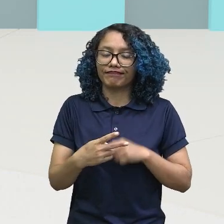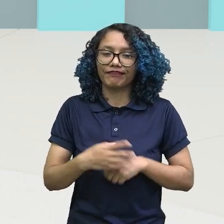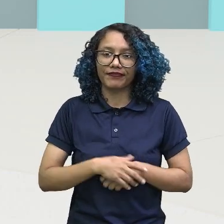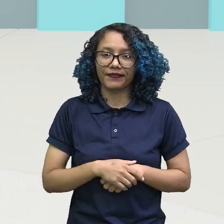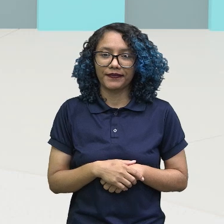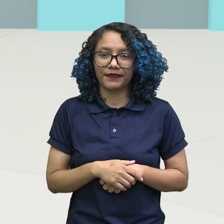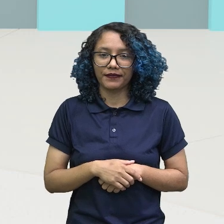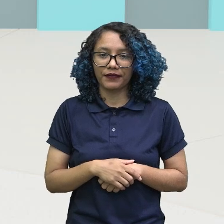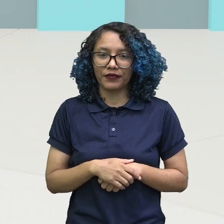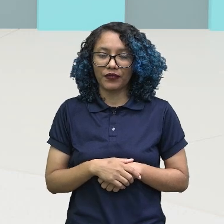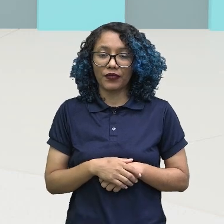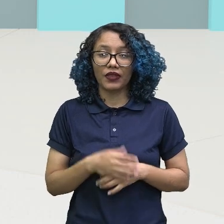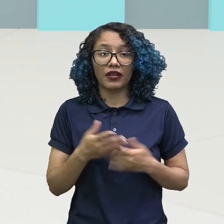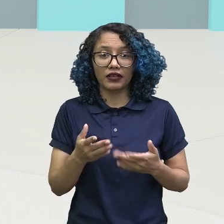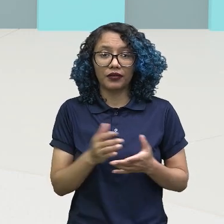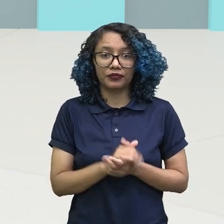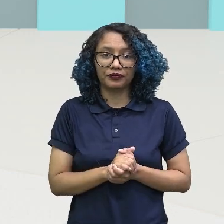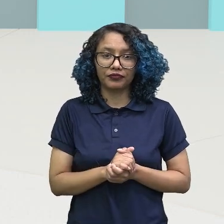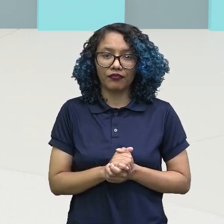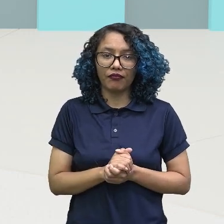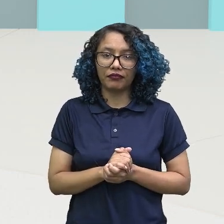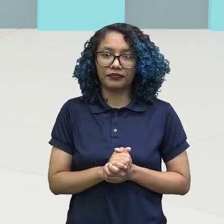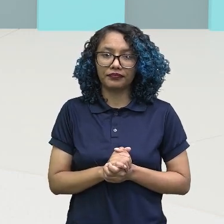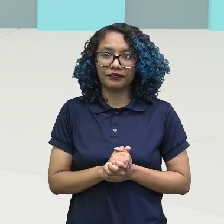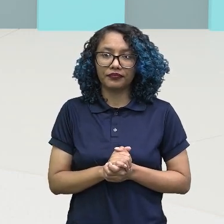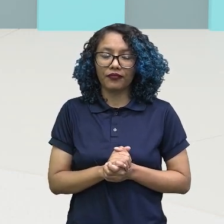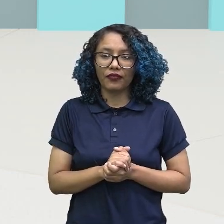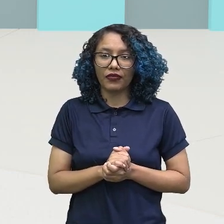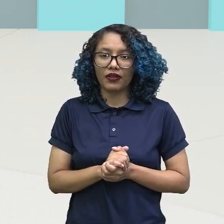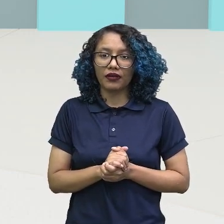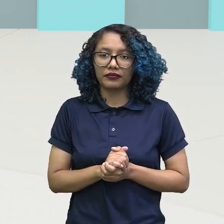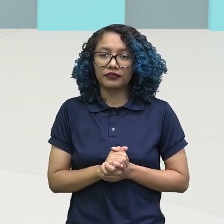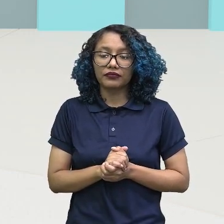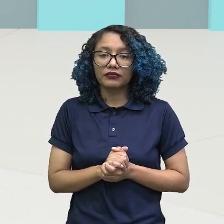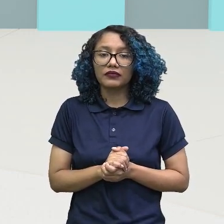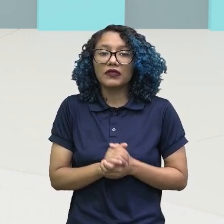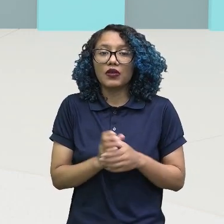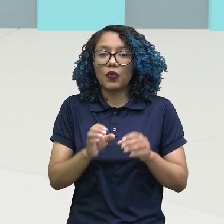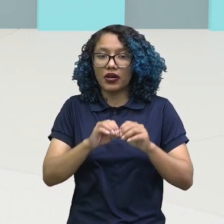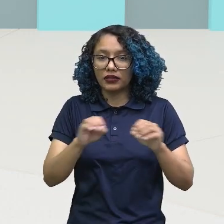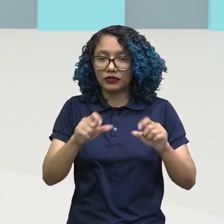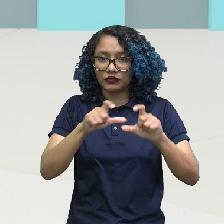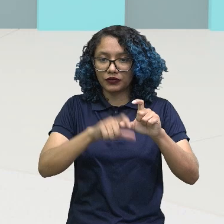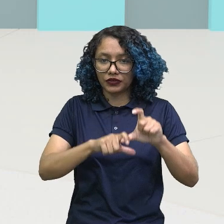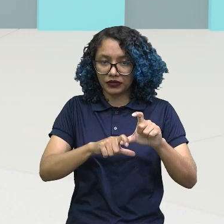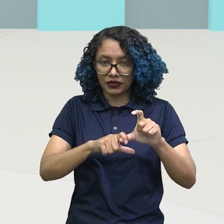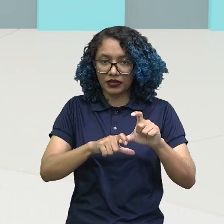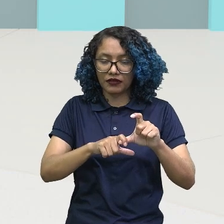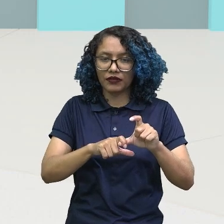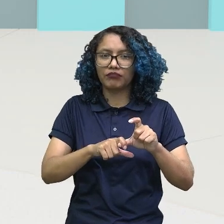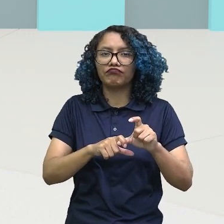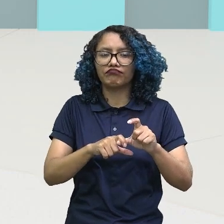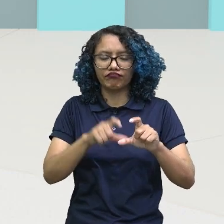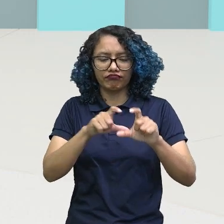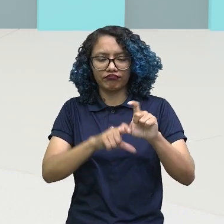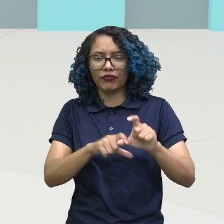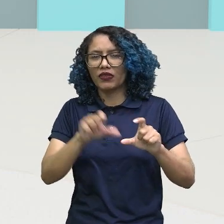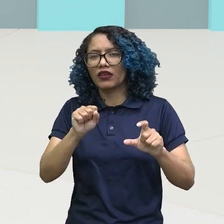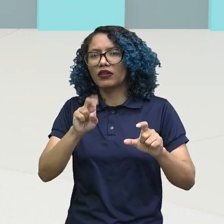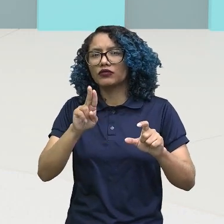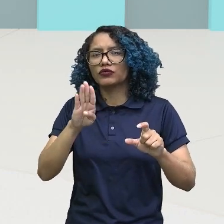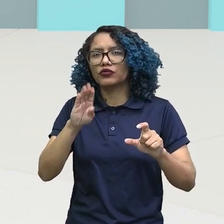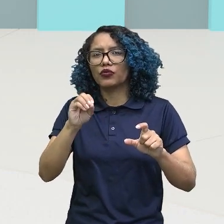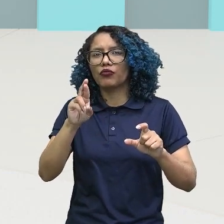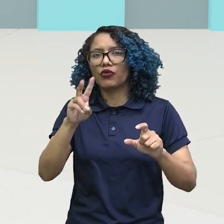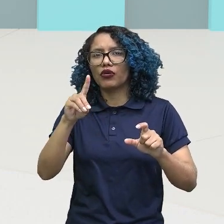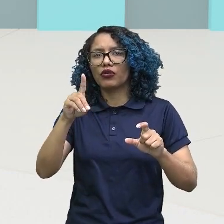adverbiais. Então, por que as orações subordinadas, elas são ditas de subordinadas? Porque elas